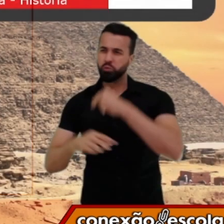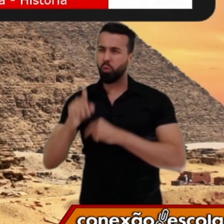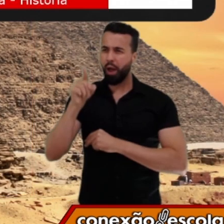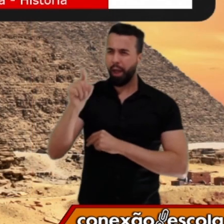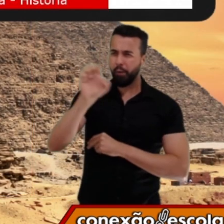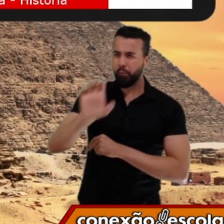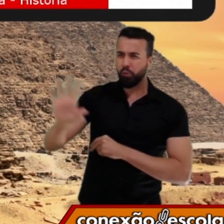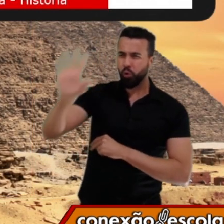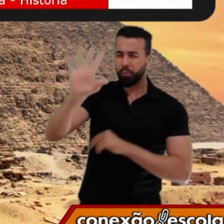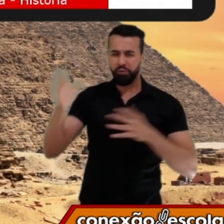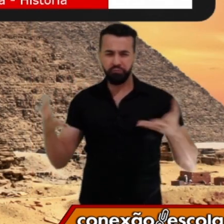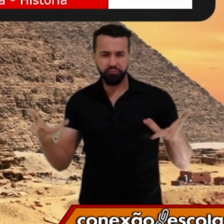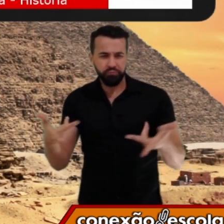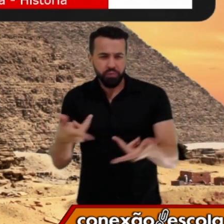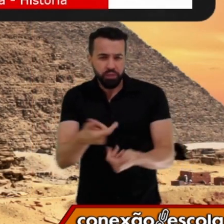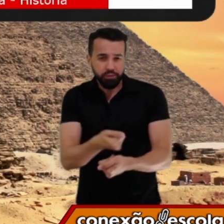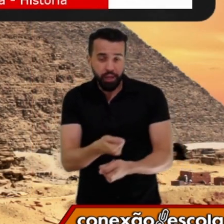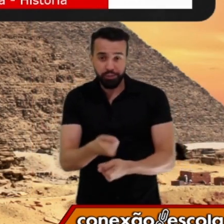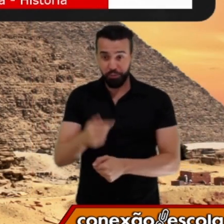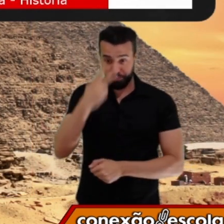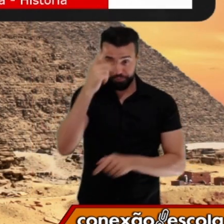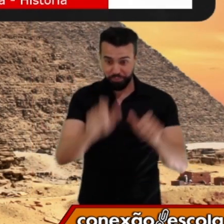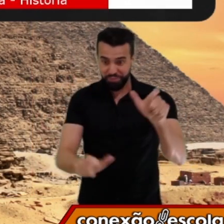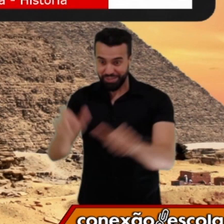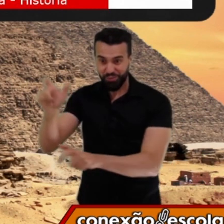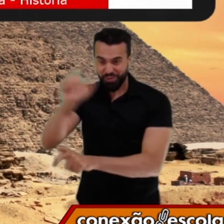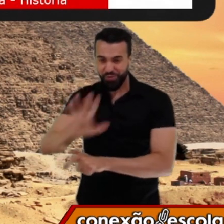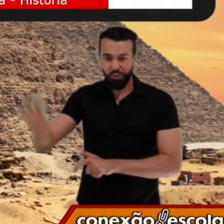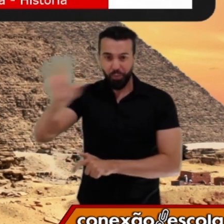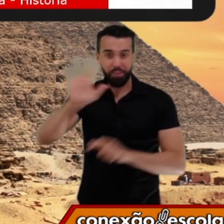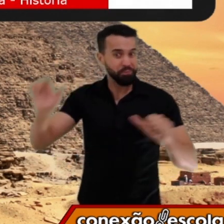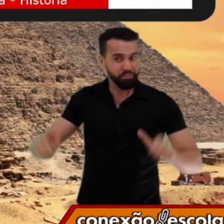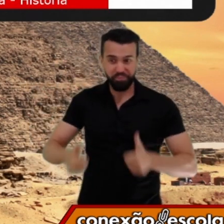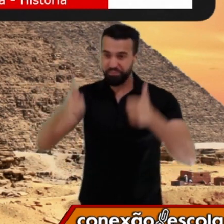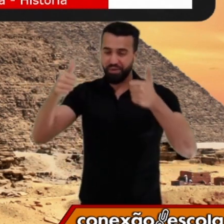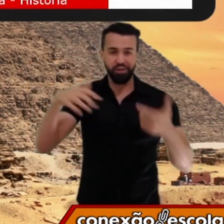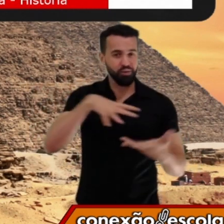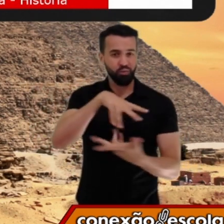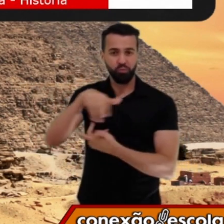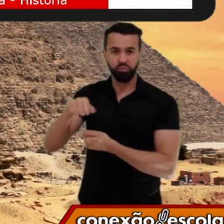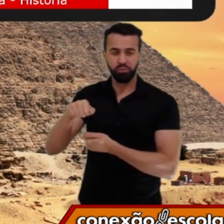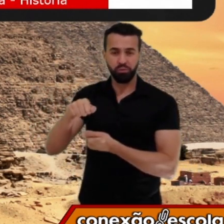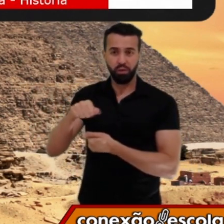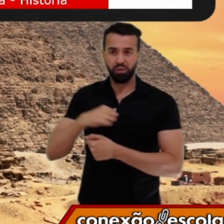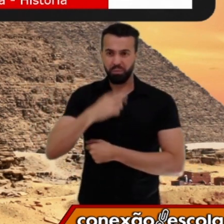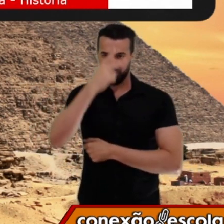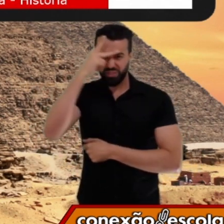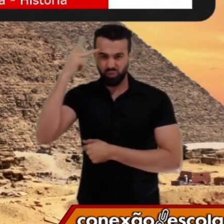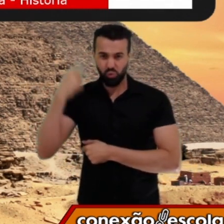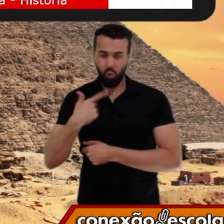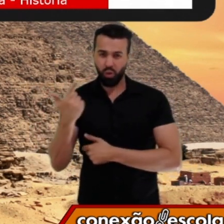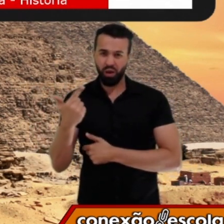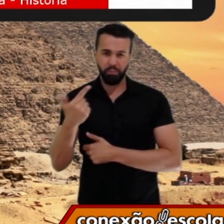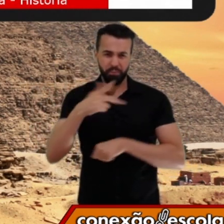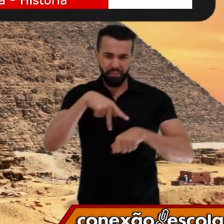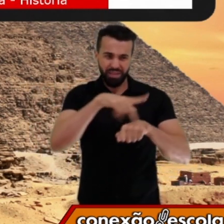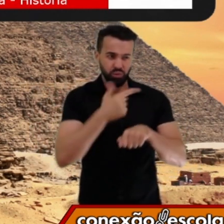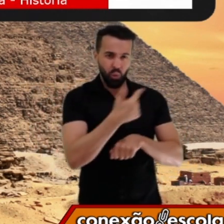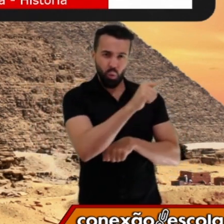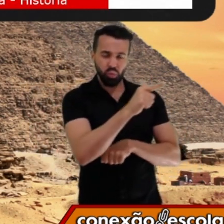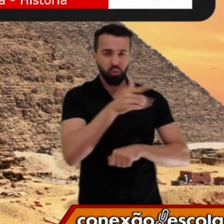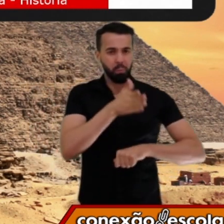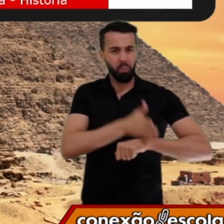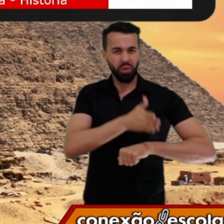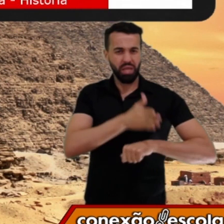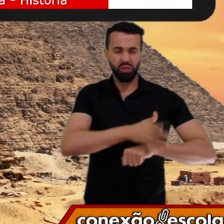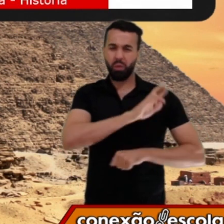fantástico, os europeus são as melhores pessoas. E quem não é europeu não é considerado moderno, né?